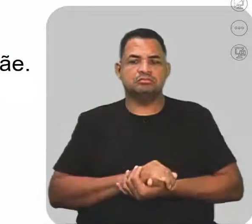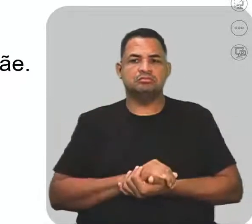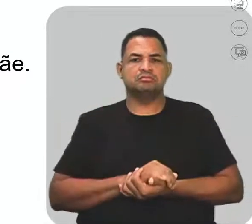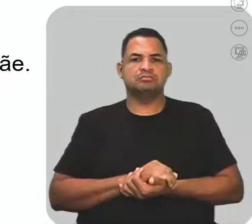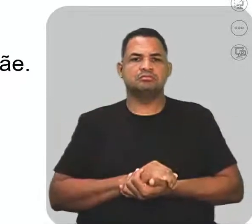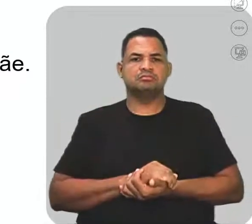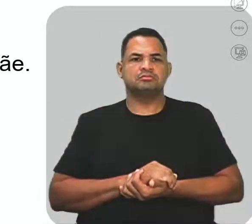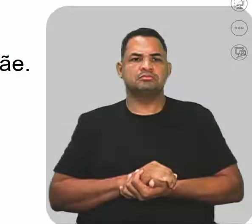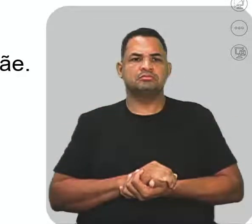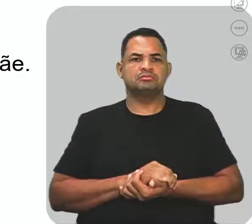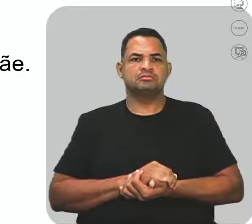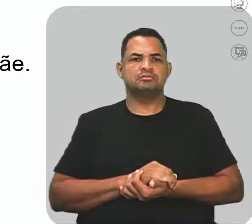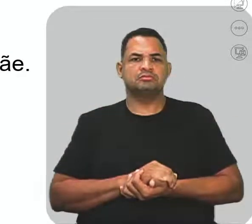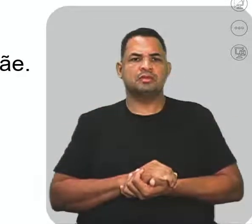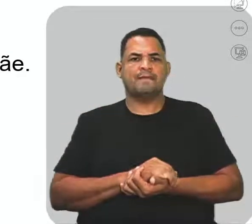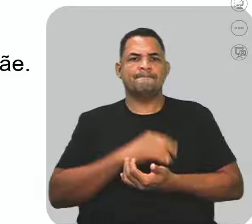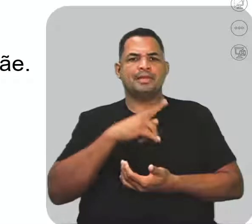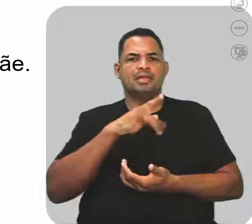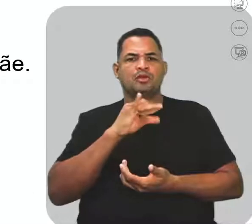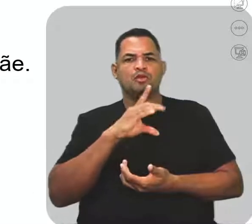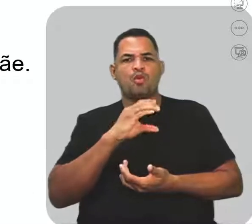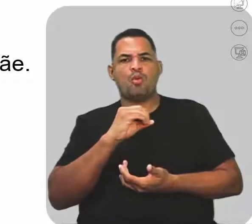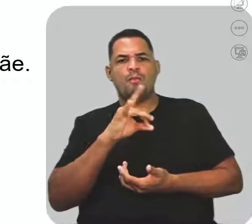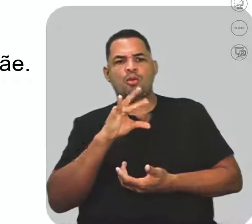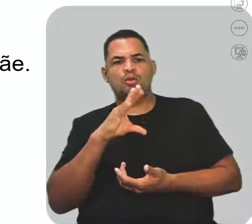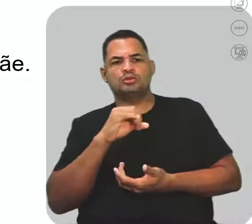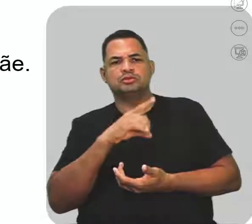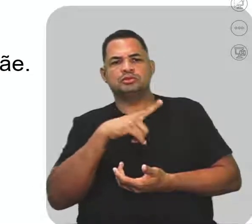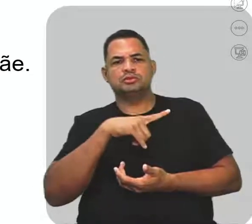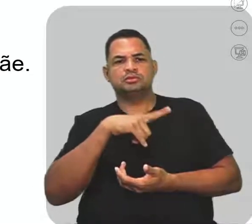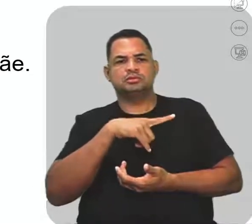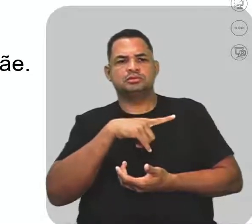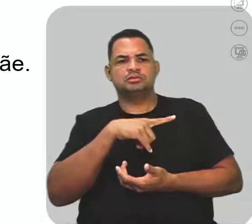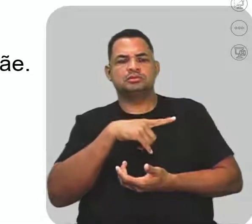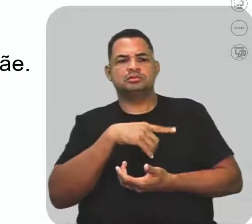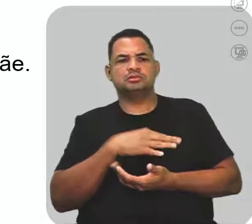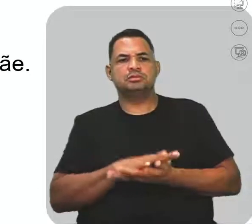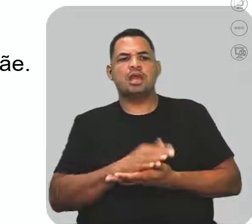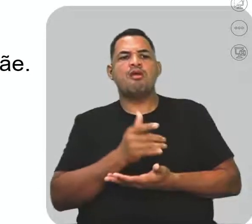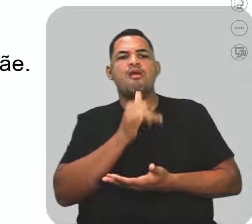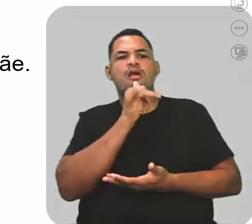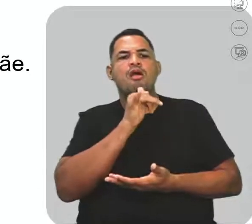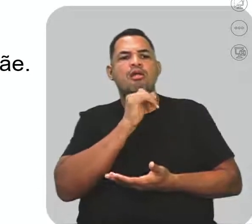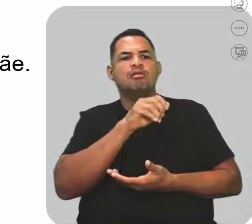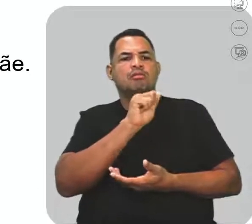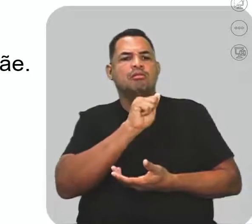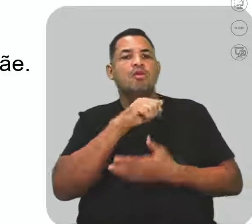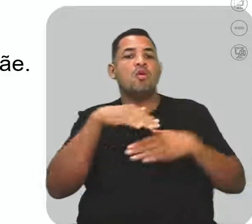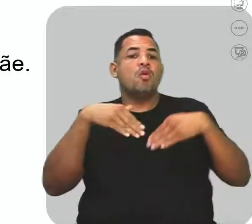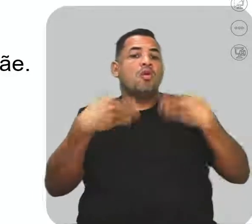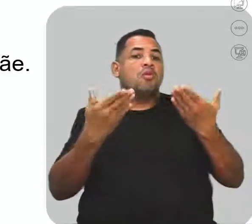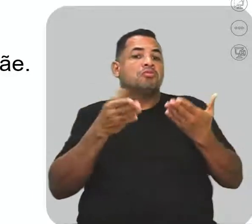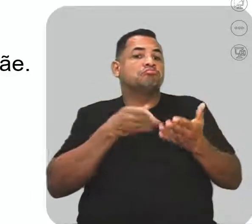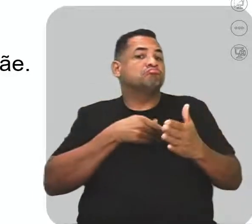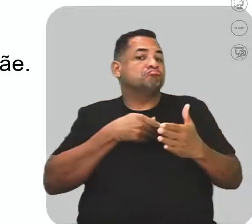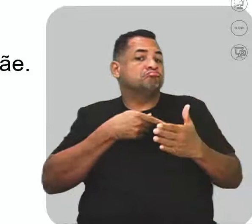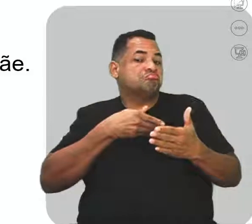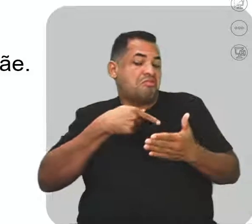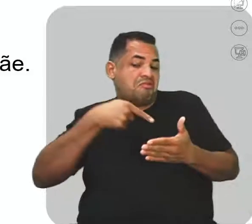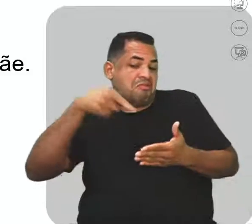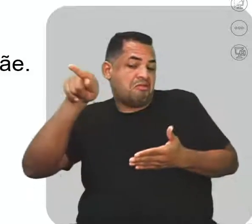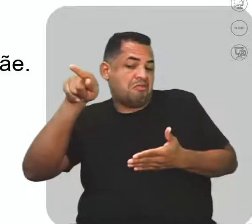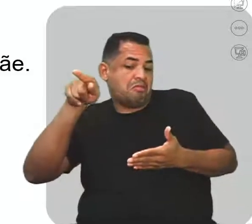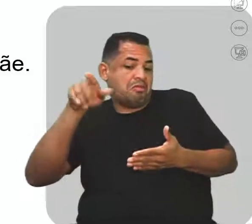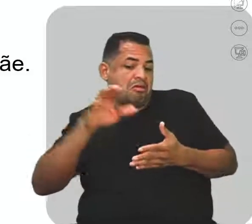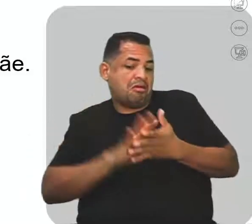Então, vamos lá. Período composto. Nós temos aqui o próximo exemplo. Letra A. Quando você partiu, minha